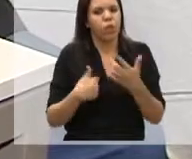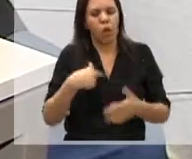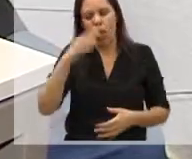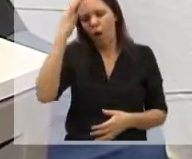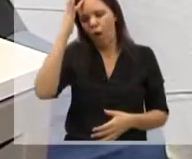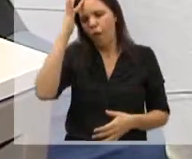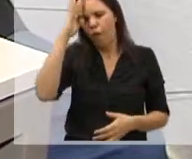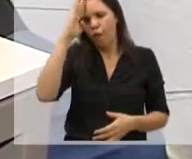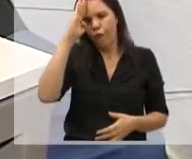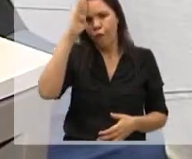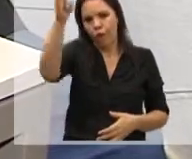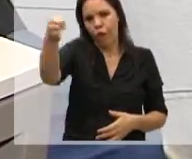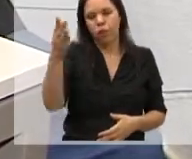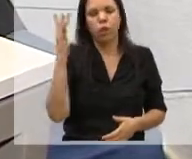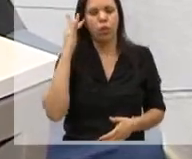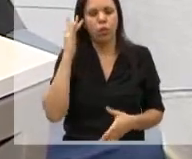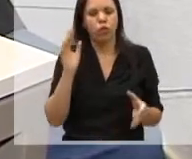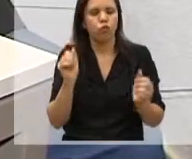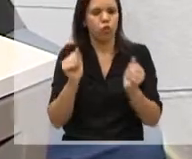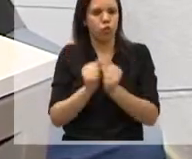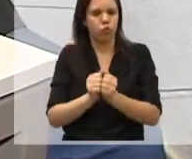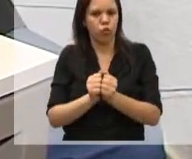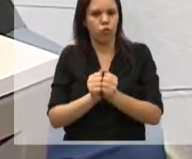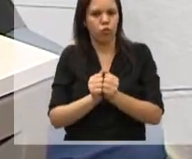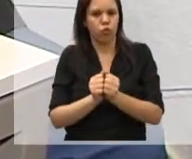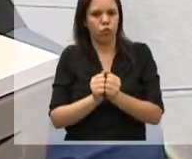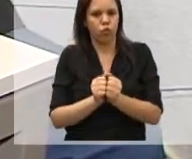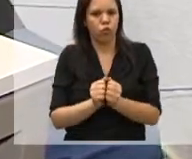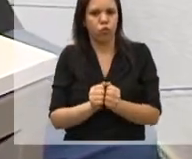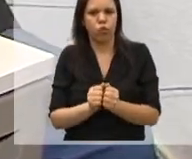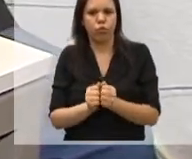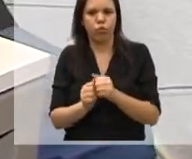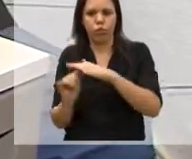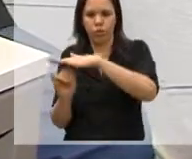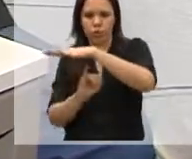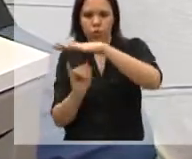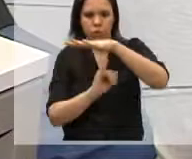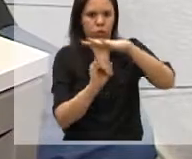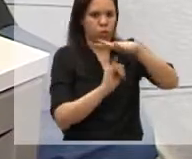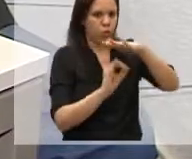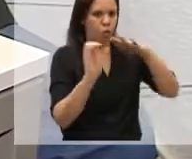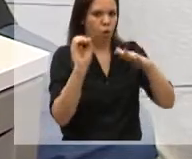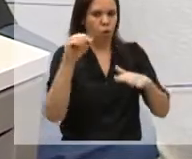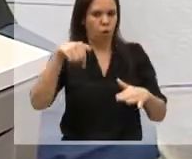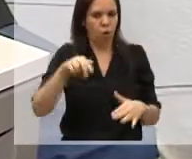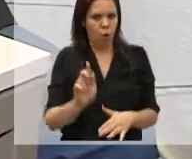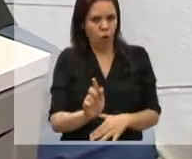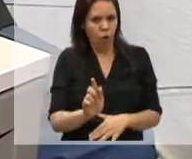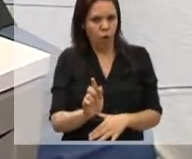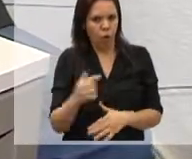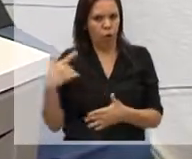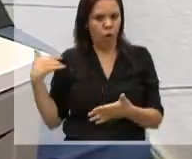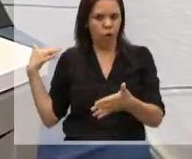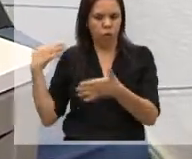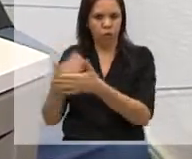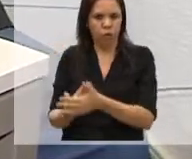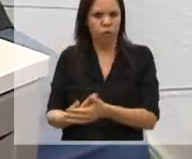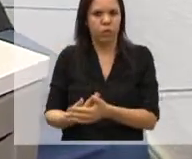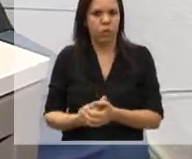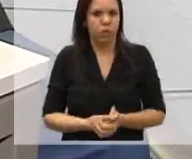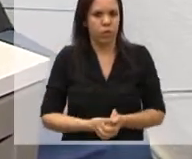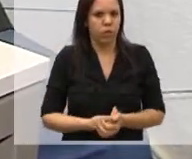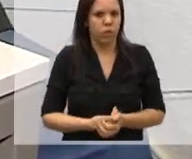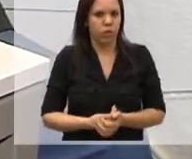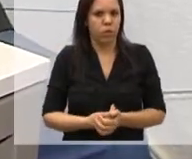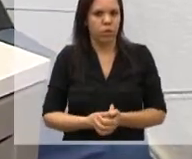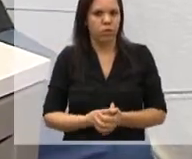fundamental, que é um trabalho junto às organizações não governamentais, as ONGs. Eu me lembro que algum tempo atrás alguém dizia assim,